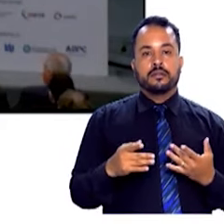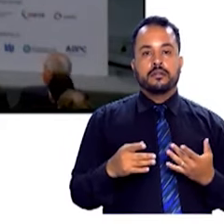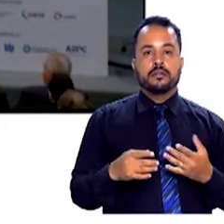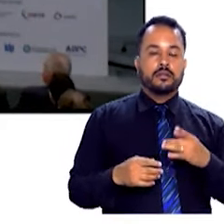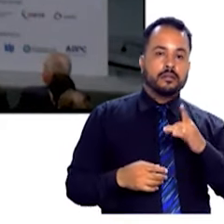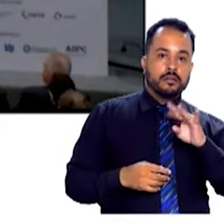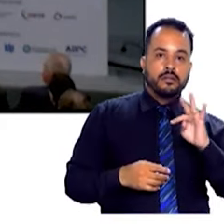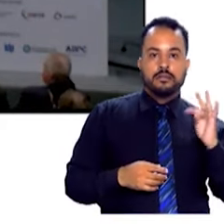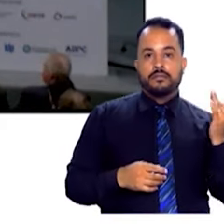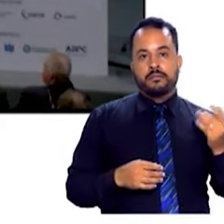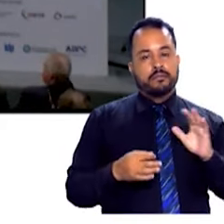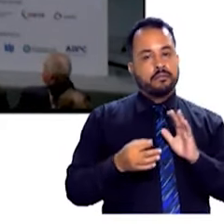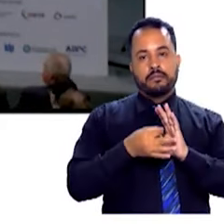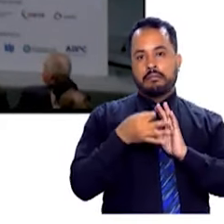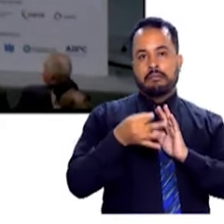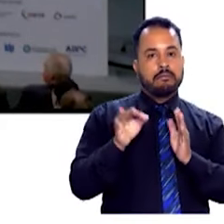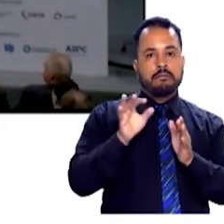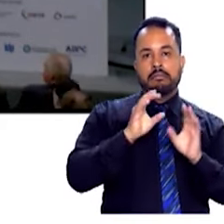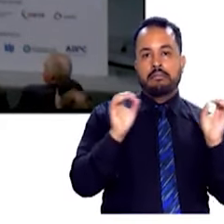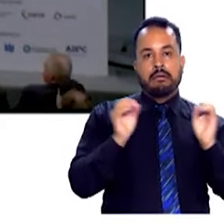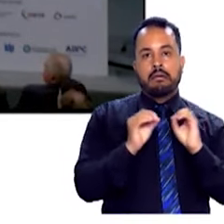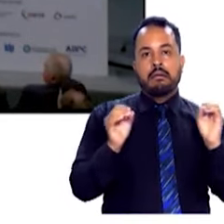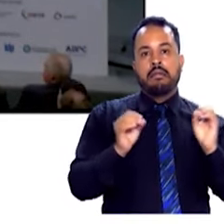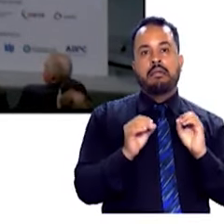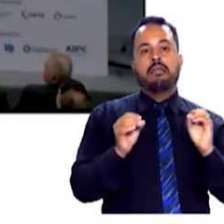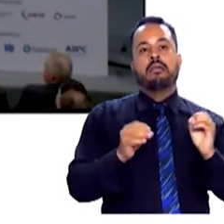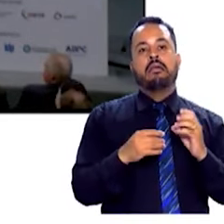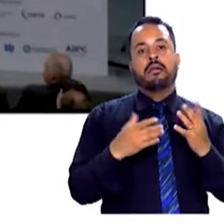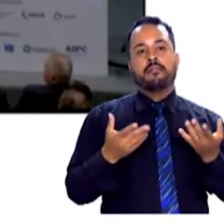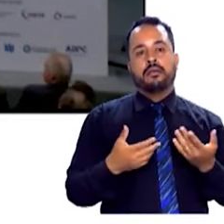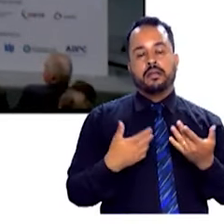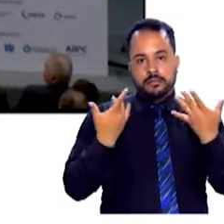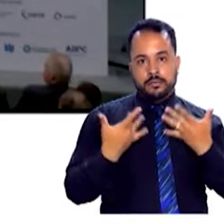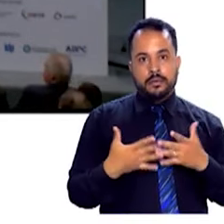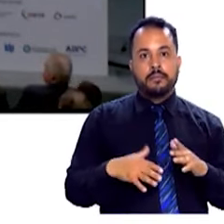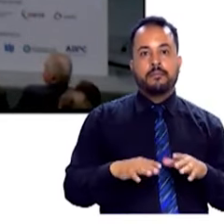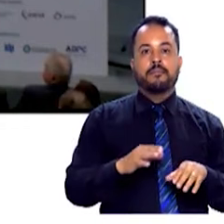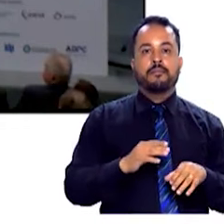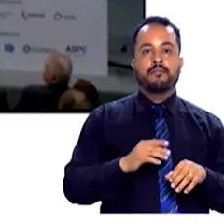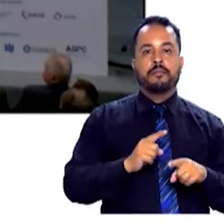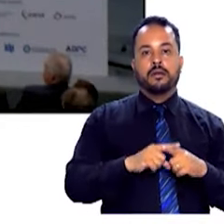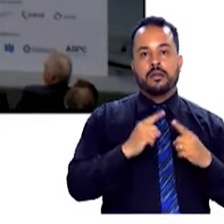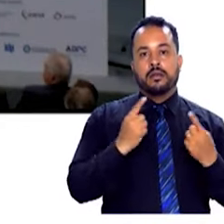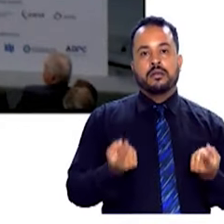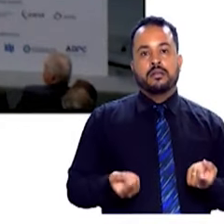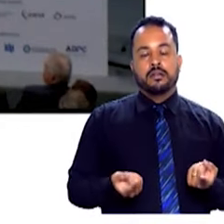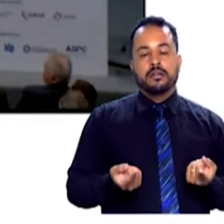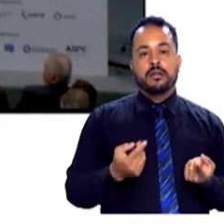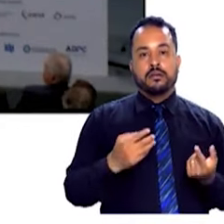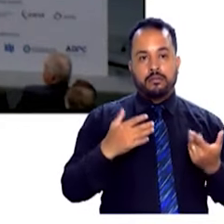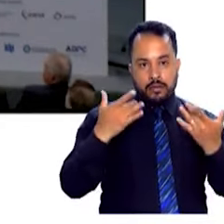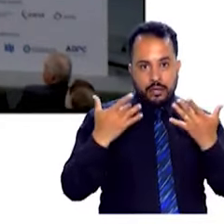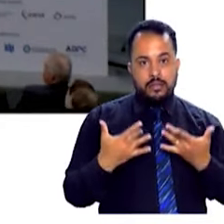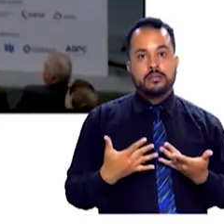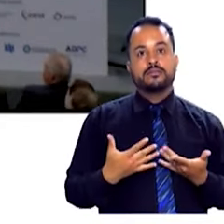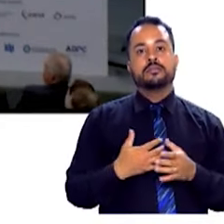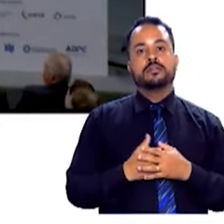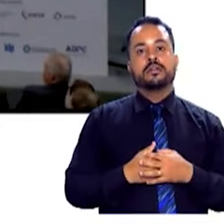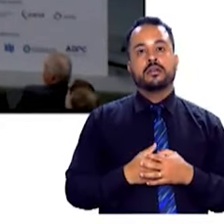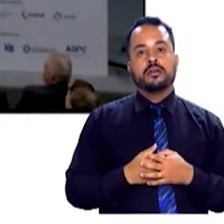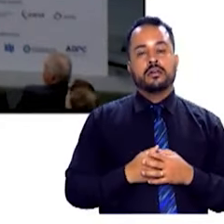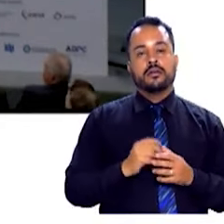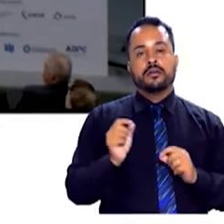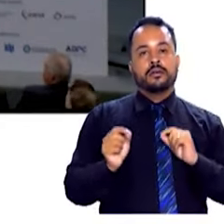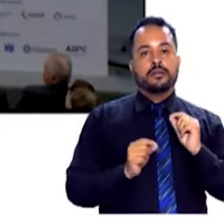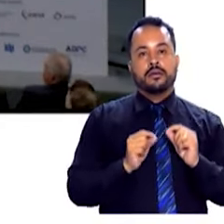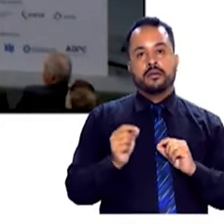que falar mais depois do que el que ele disse aqui mas sobretudo Professor Daniel é realçar aqui